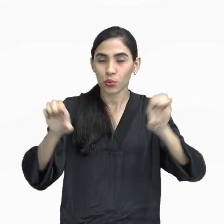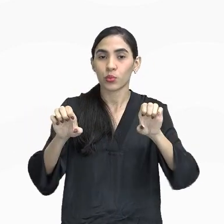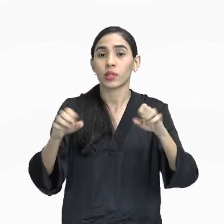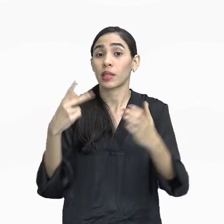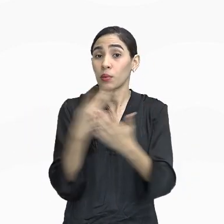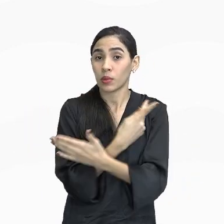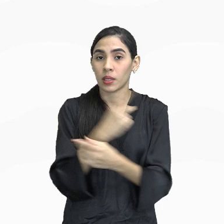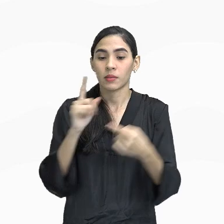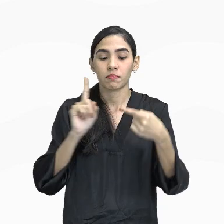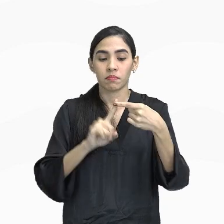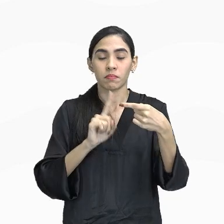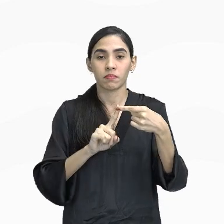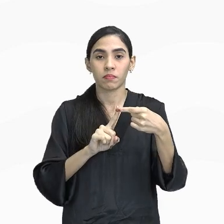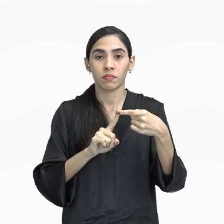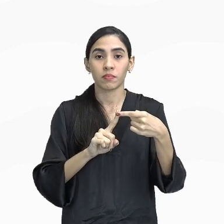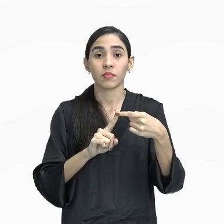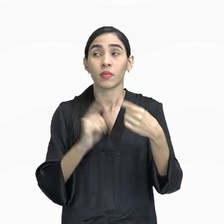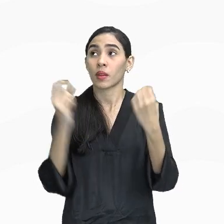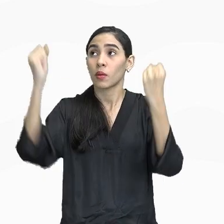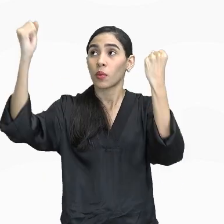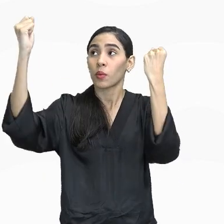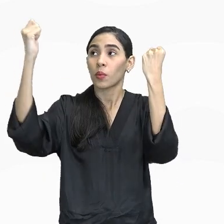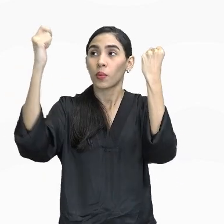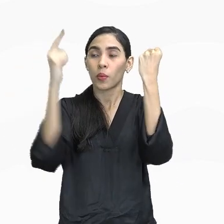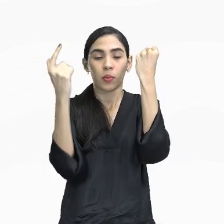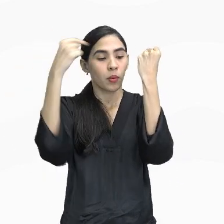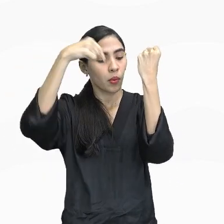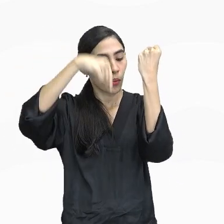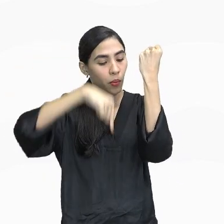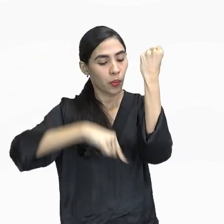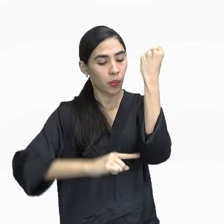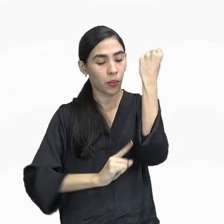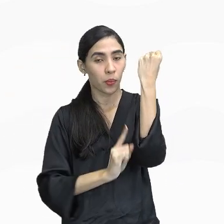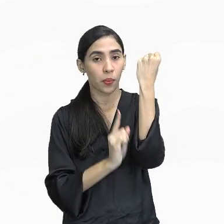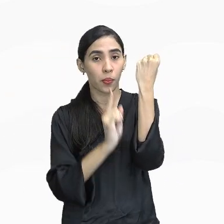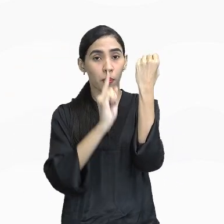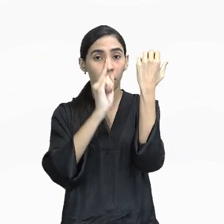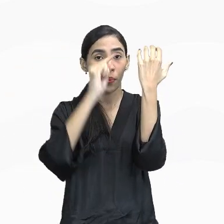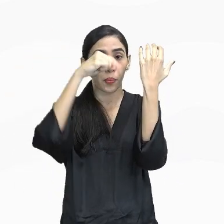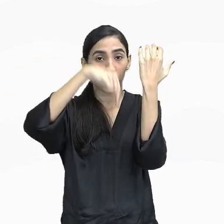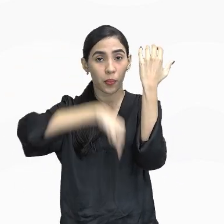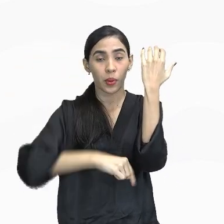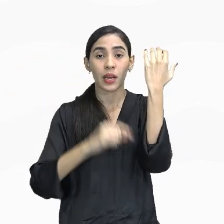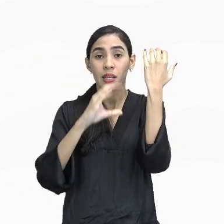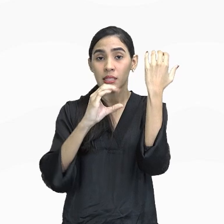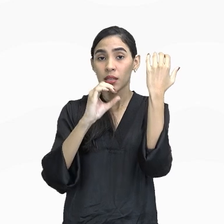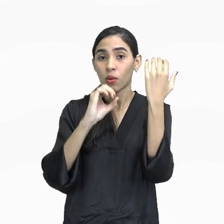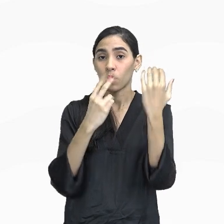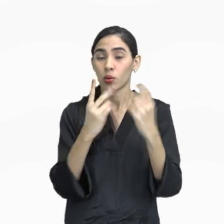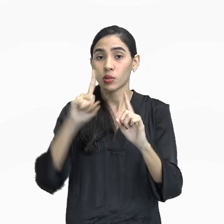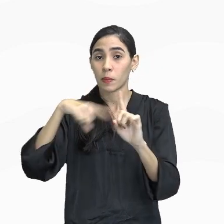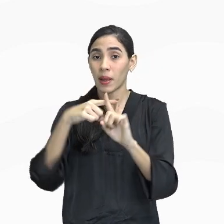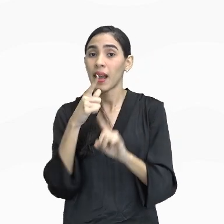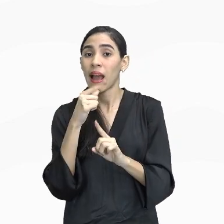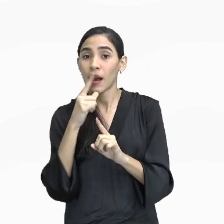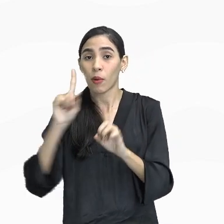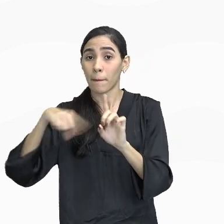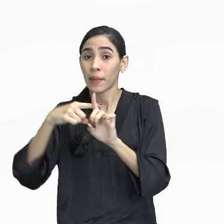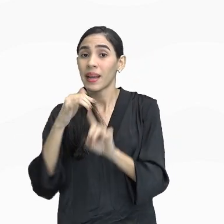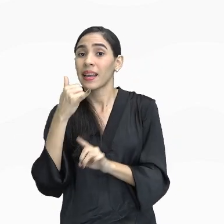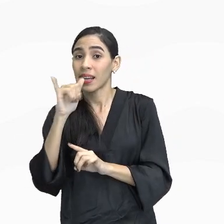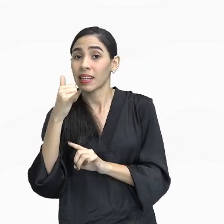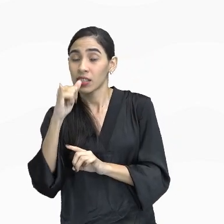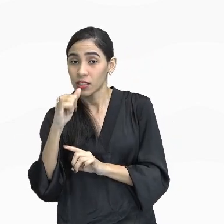sentidos. Primeiro nós temos a fotossíntese aí com o 6CO2 mais água, mais energia. Esse é o